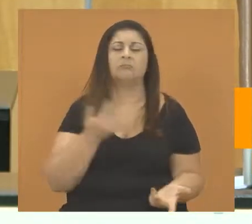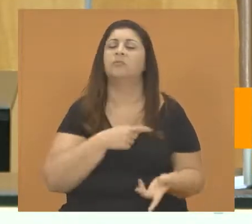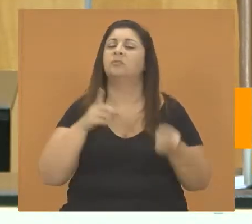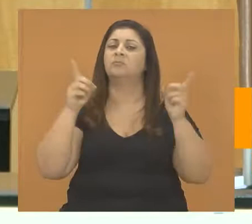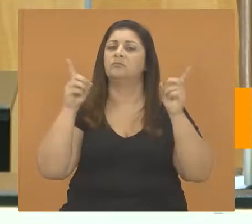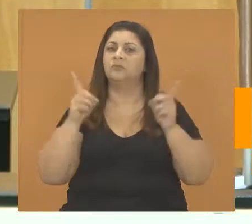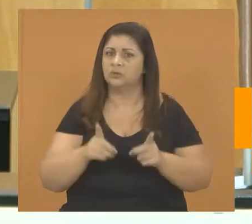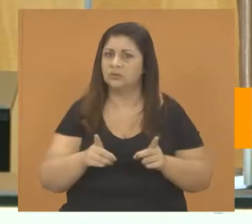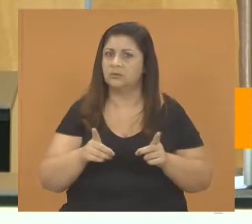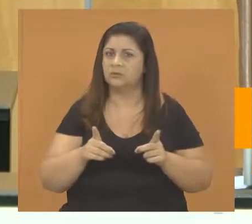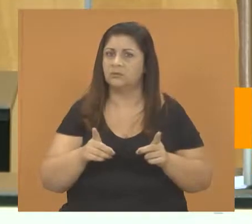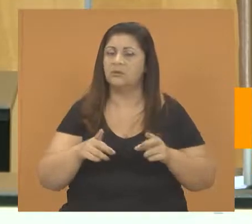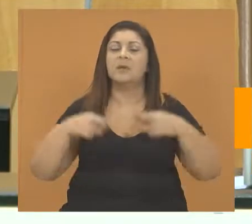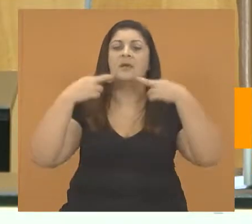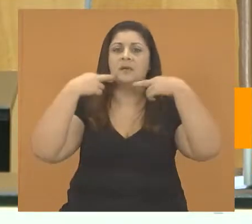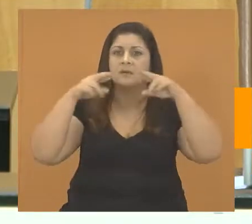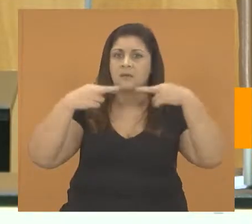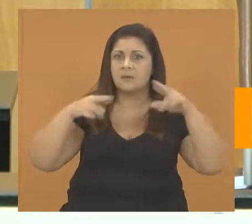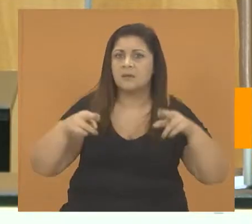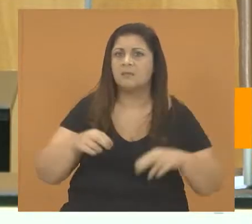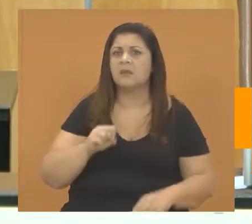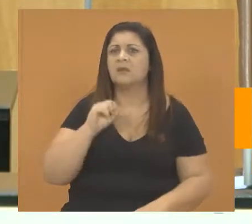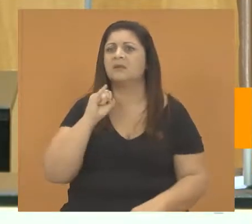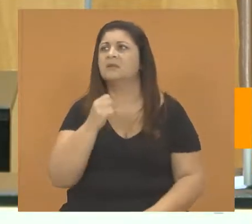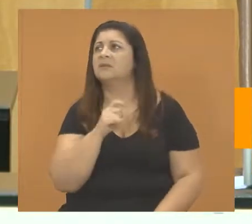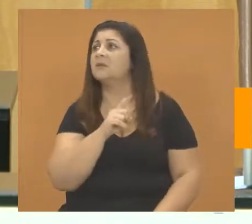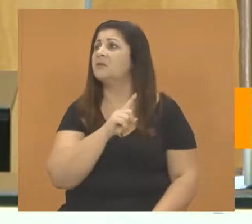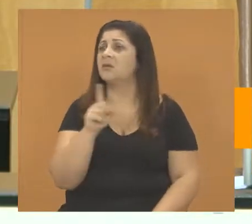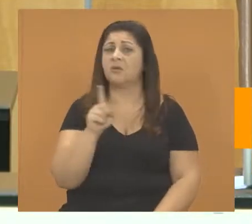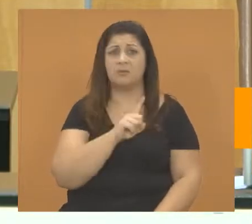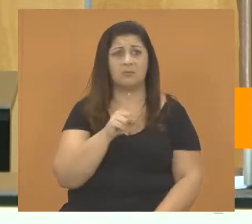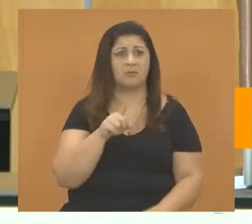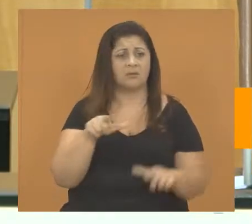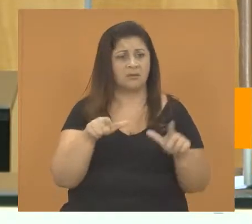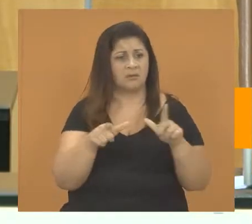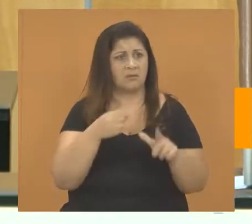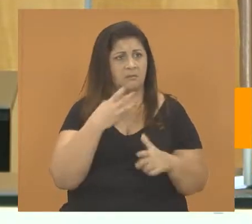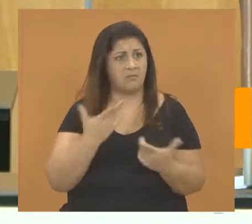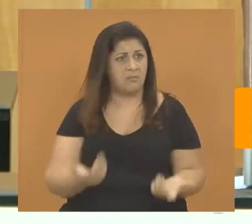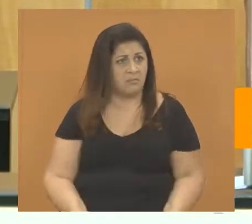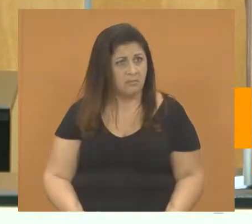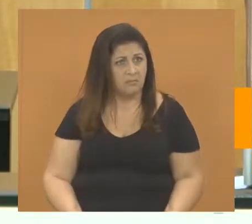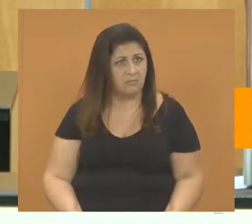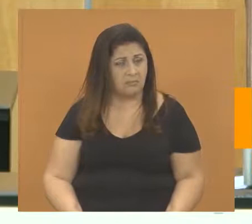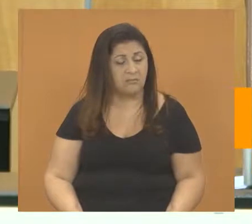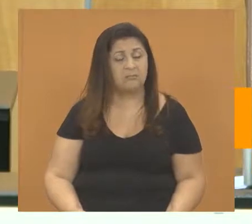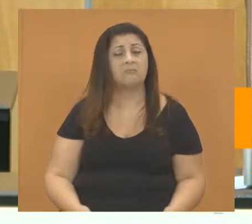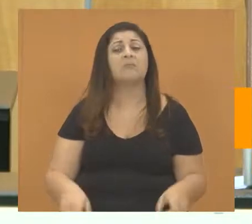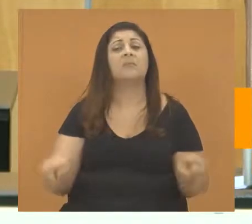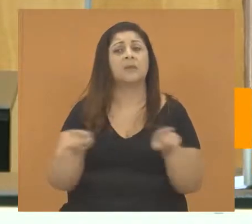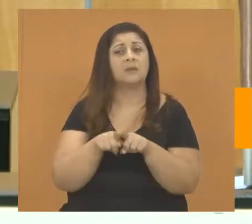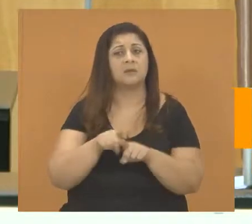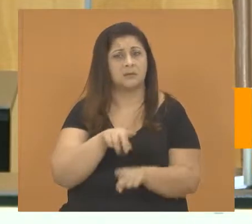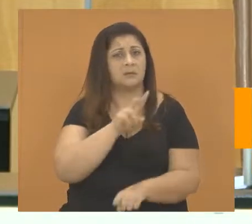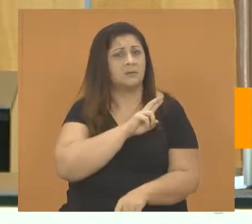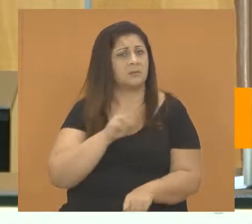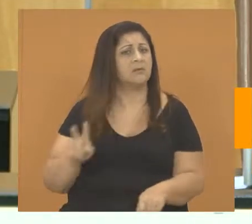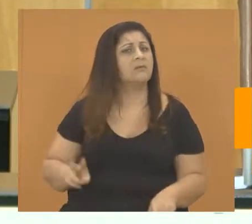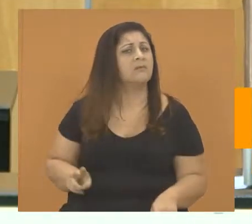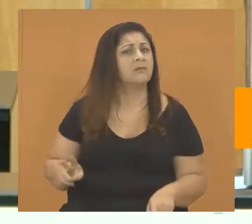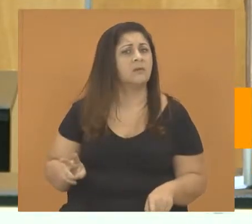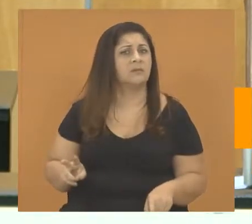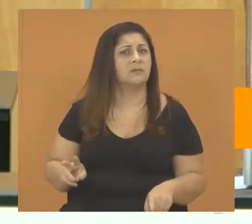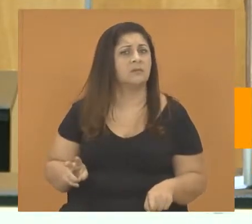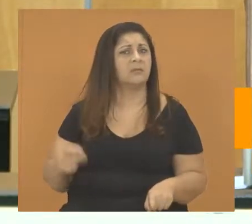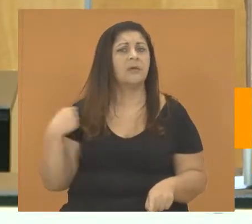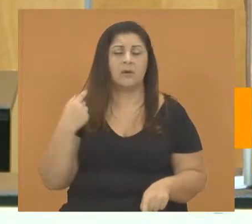cidadão reclamar na prefeitura caso você não seja bem atendido até por nove vereadores nossa mesmo comissão de ética aqui dentro